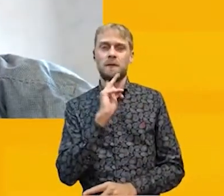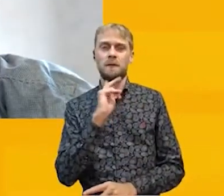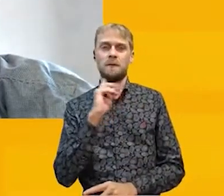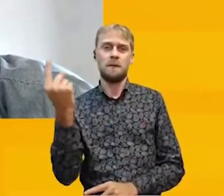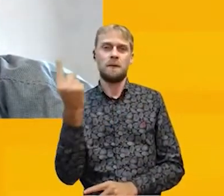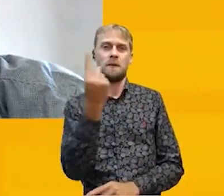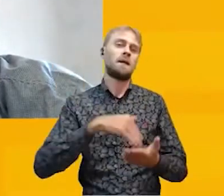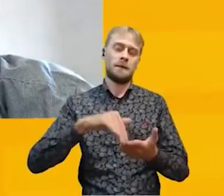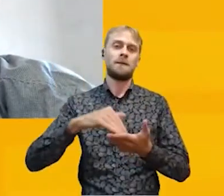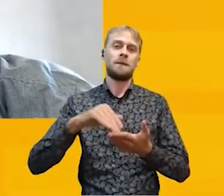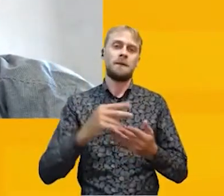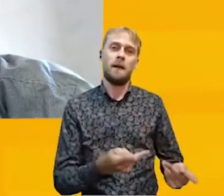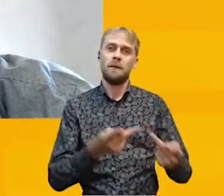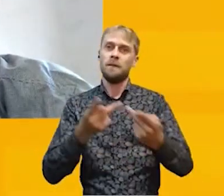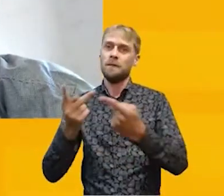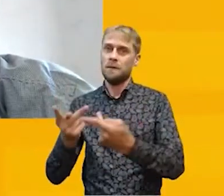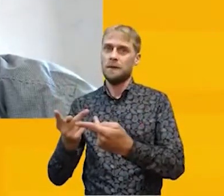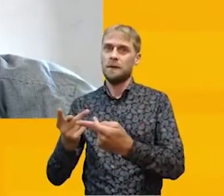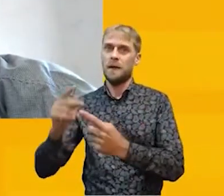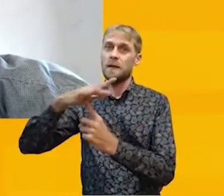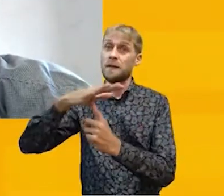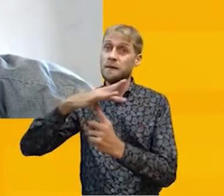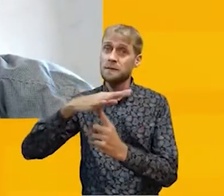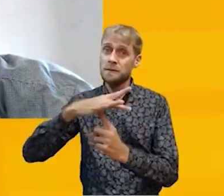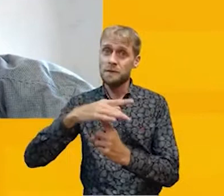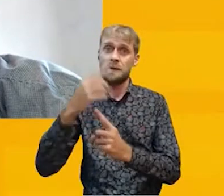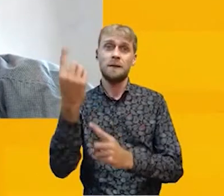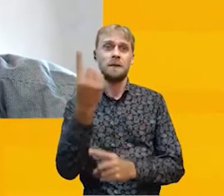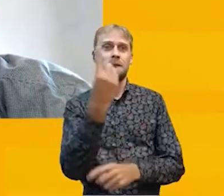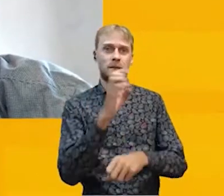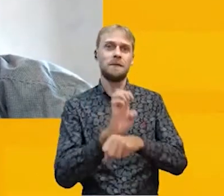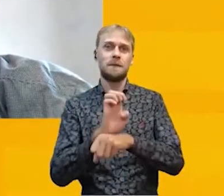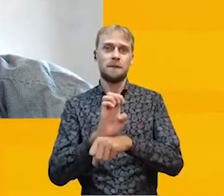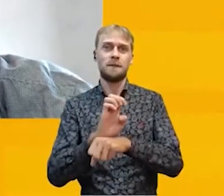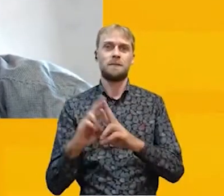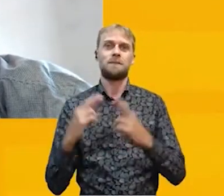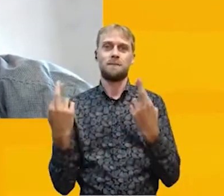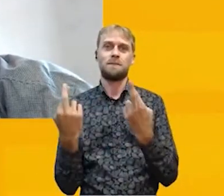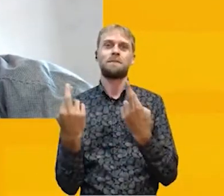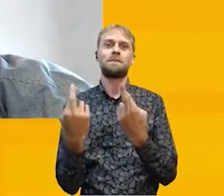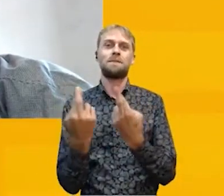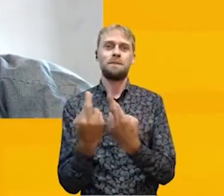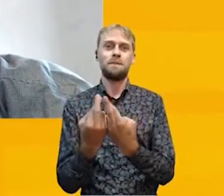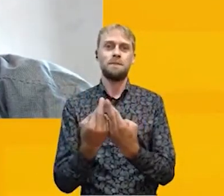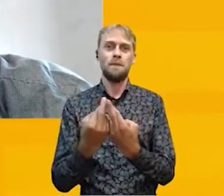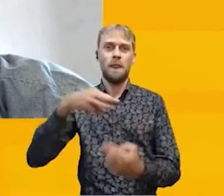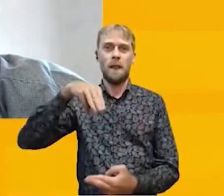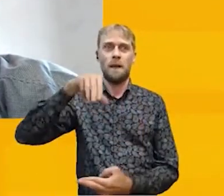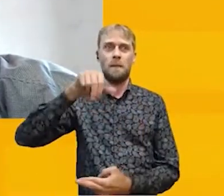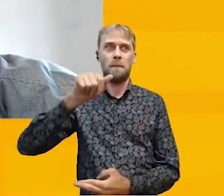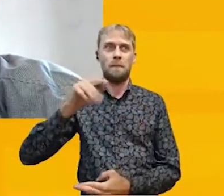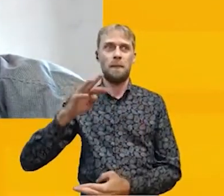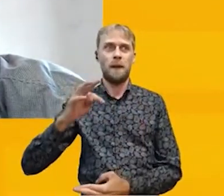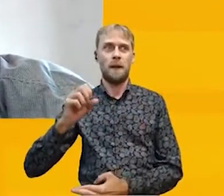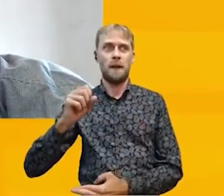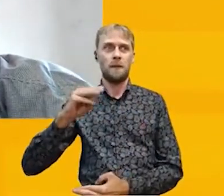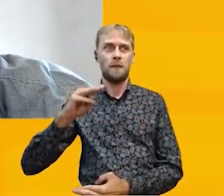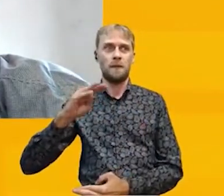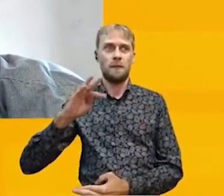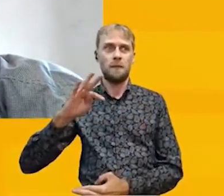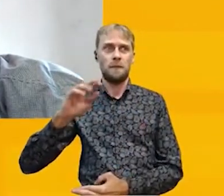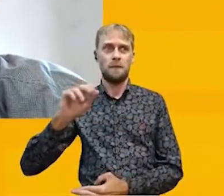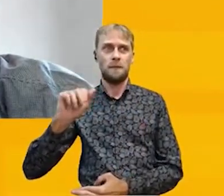secretarias visitassem as feiras de cada um dos estados e a reunião do Mato Piba se desse sempre